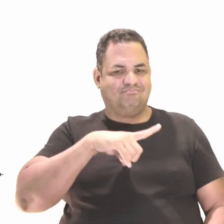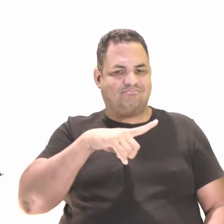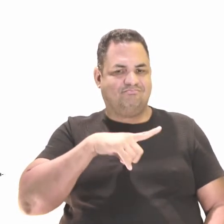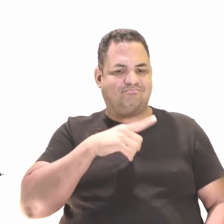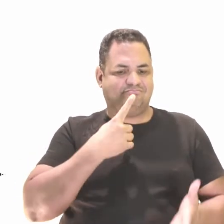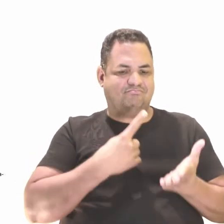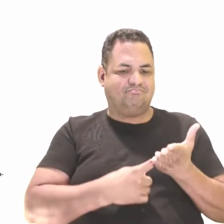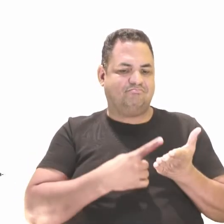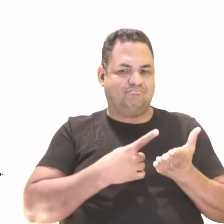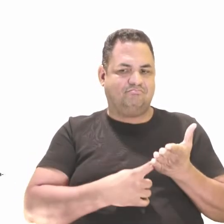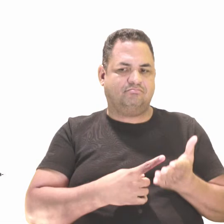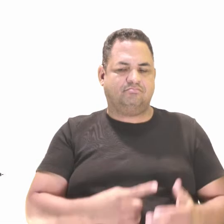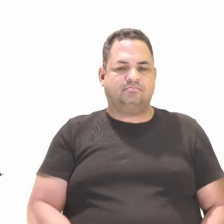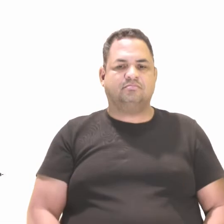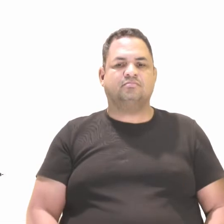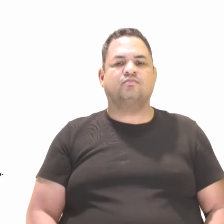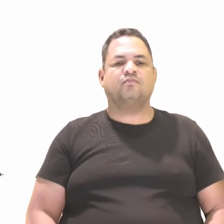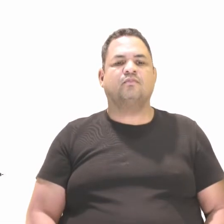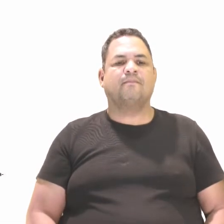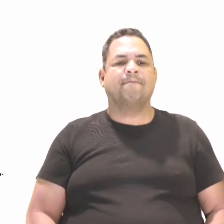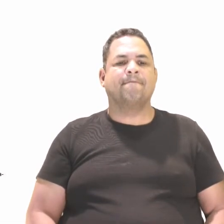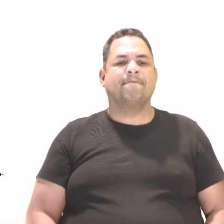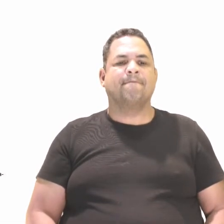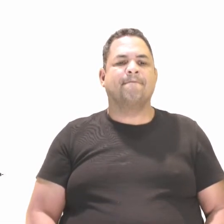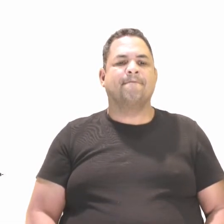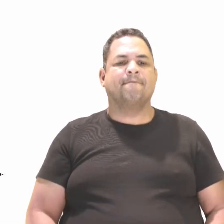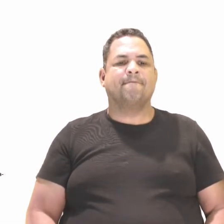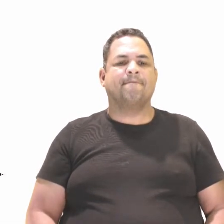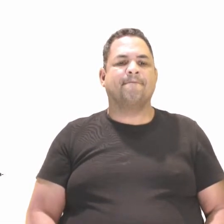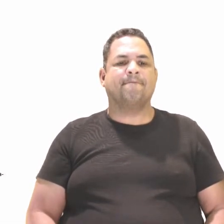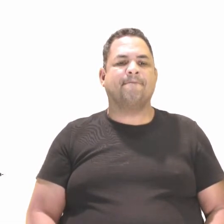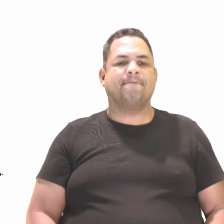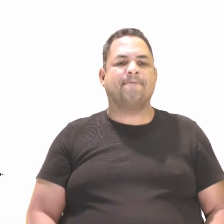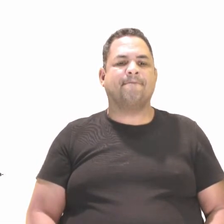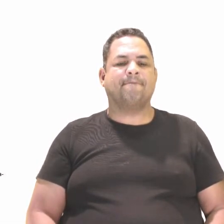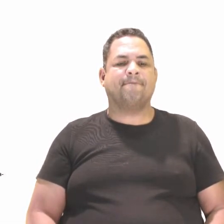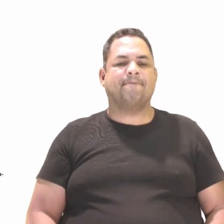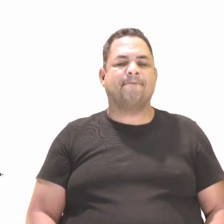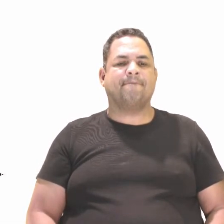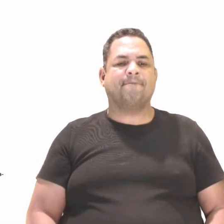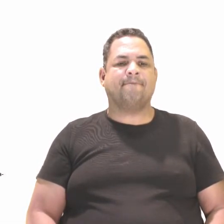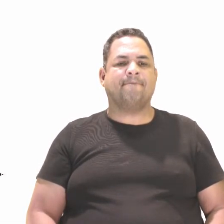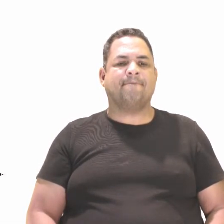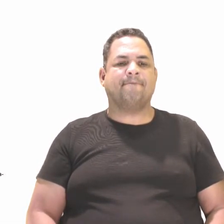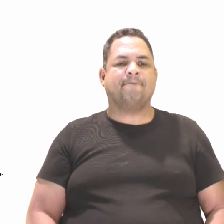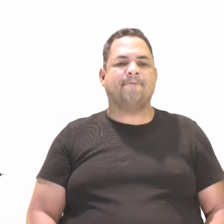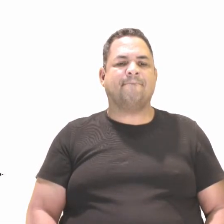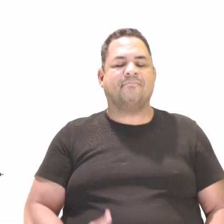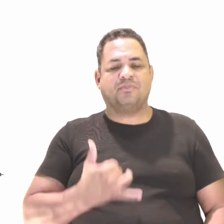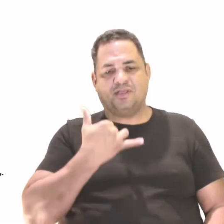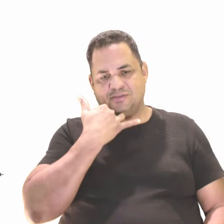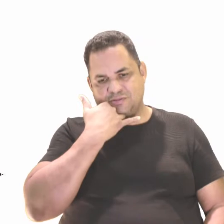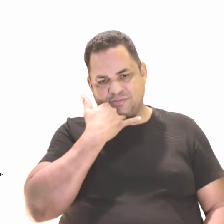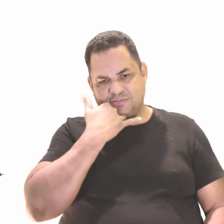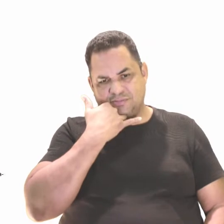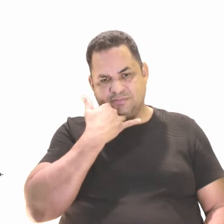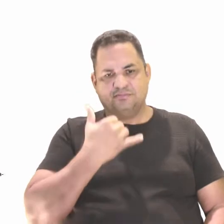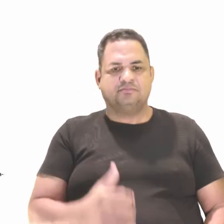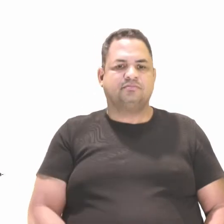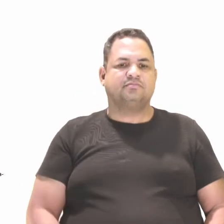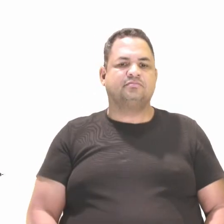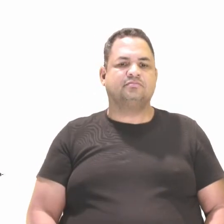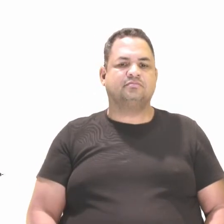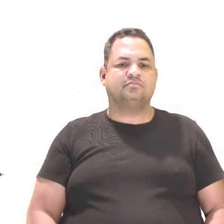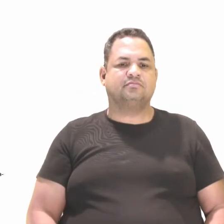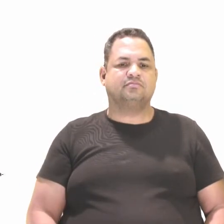already have, tenho planos. Ou então, de novo, I'm sorry. É bem interessante você falar, pedir desculpas, né? Uma coisa